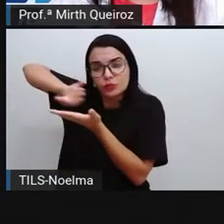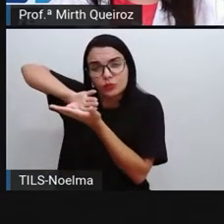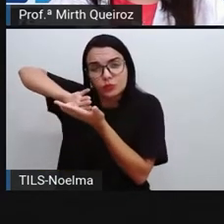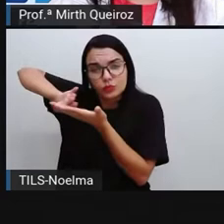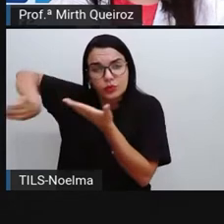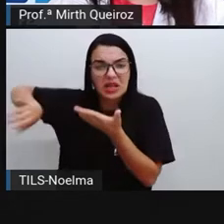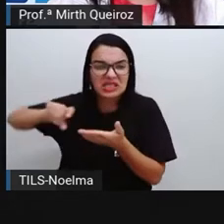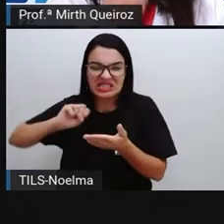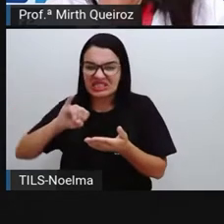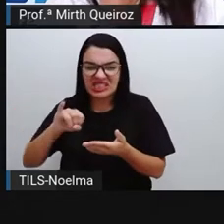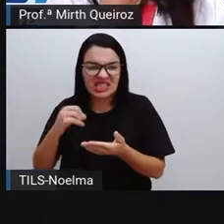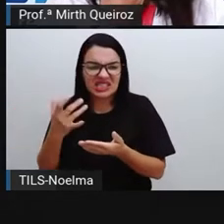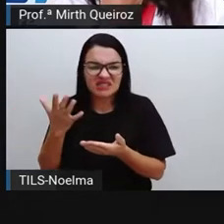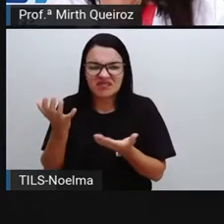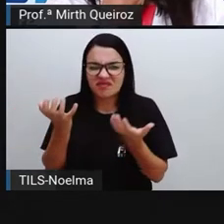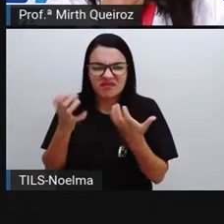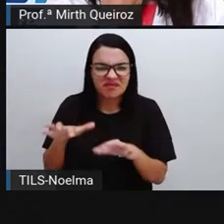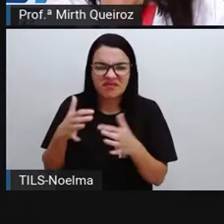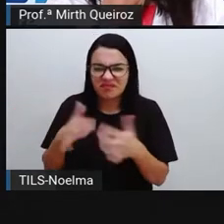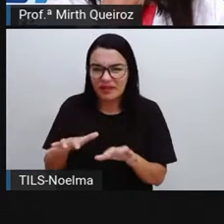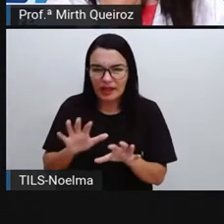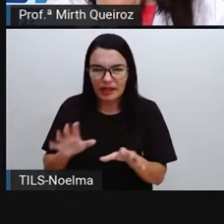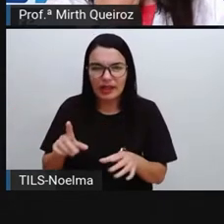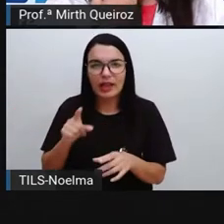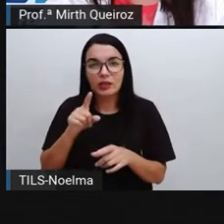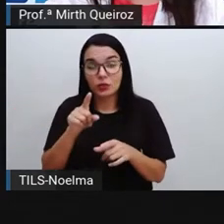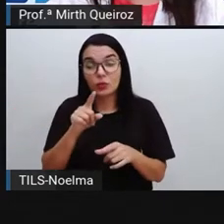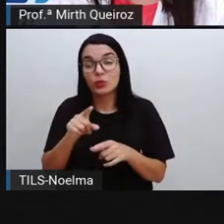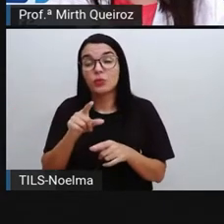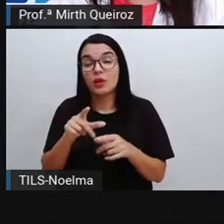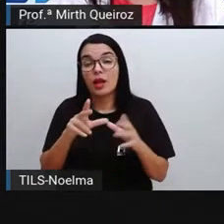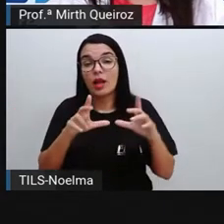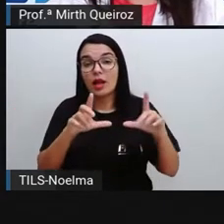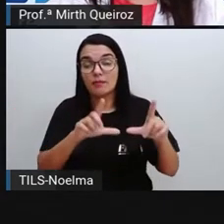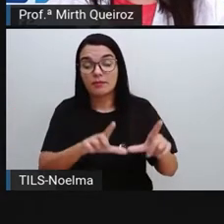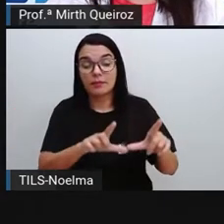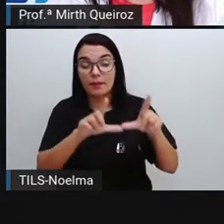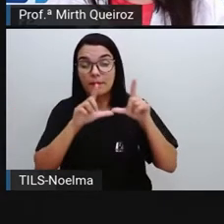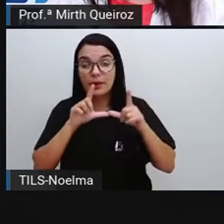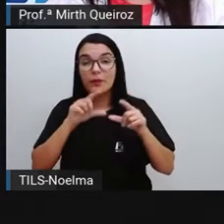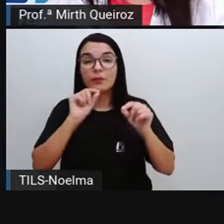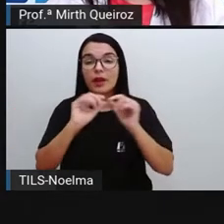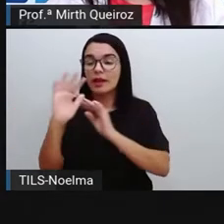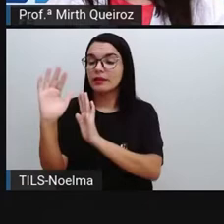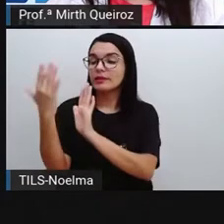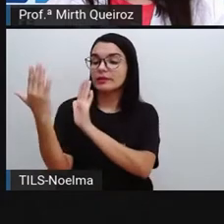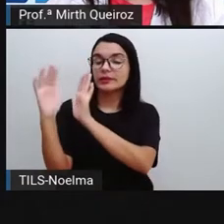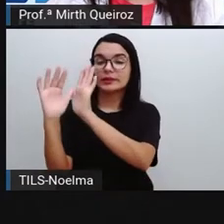gravura... lembre que a gravura ela será espelho do que será pintado. O que